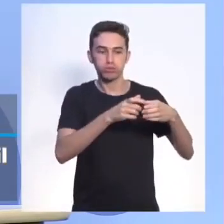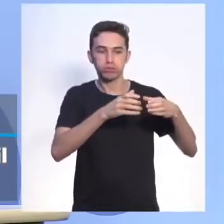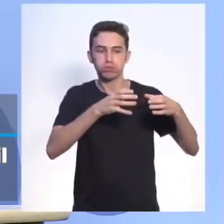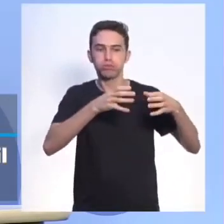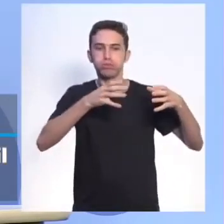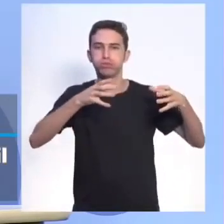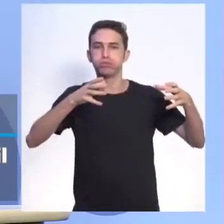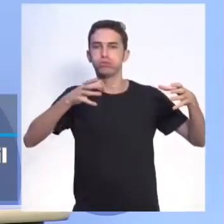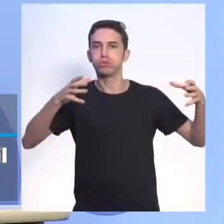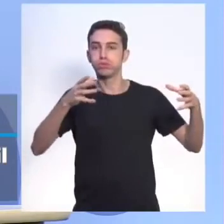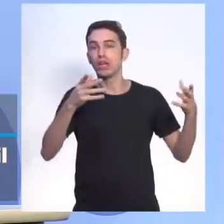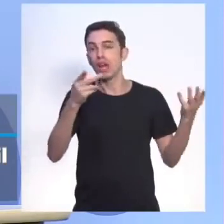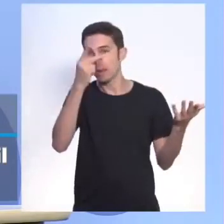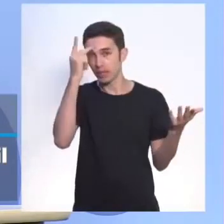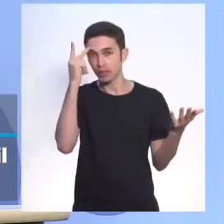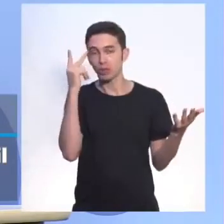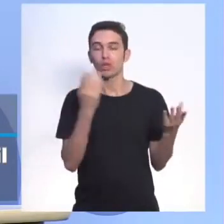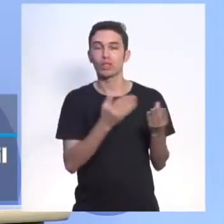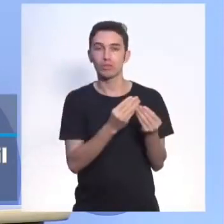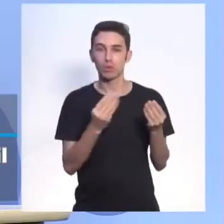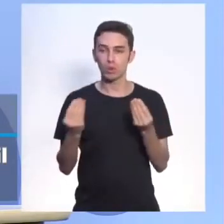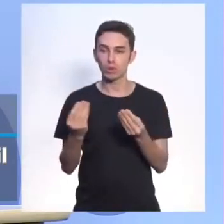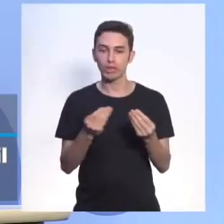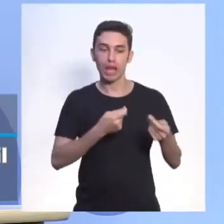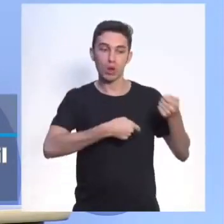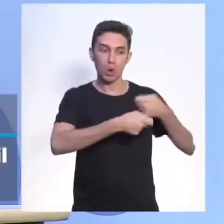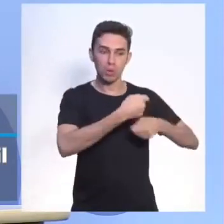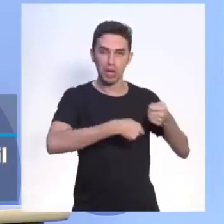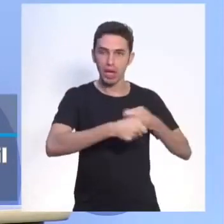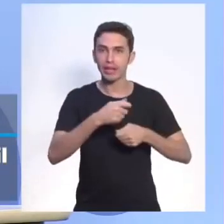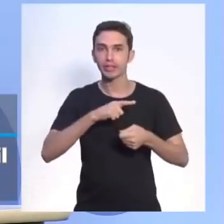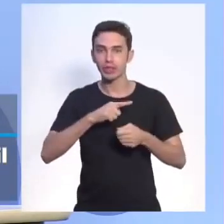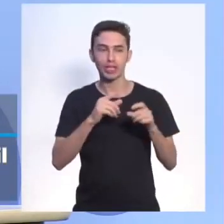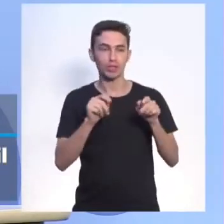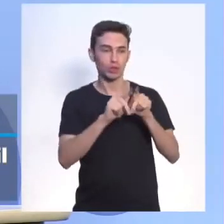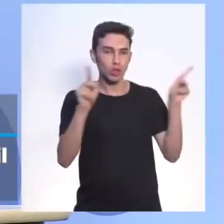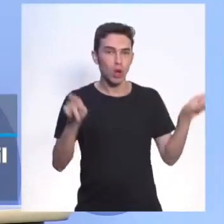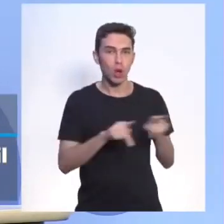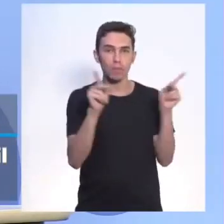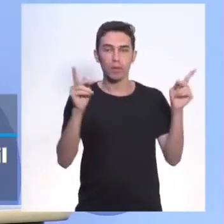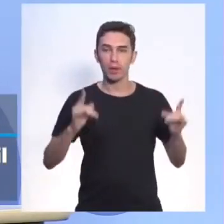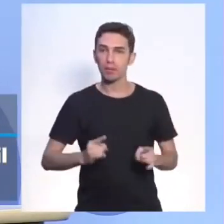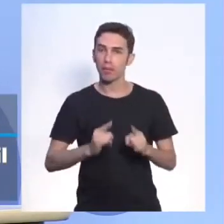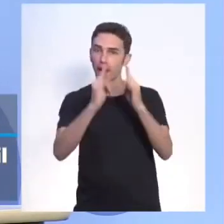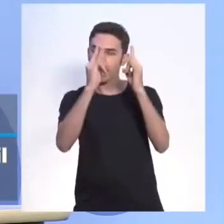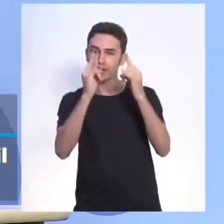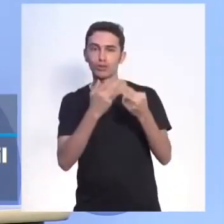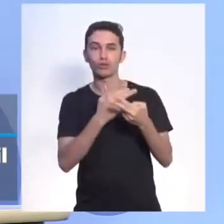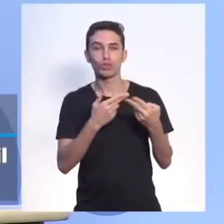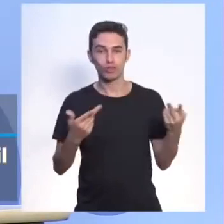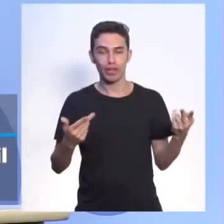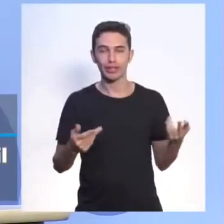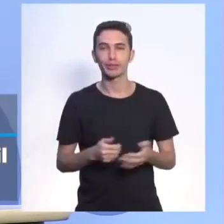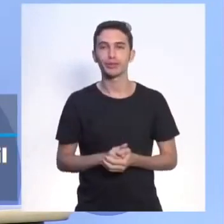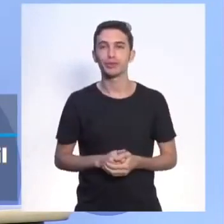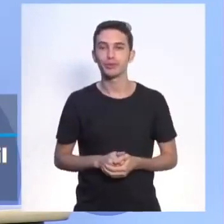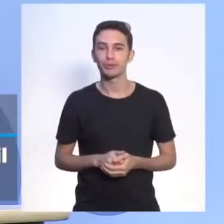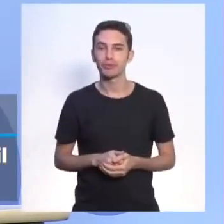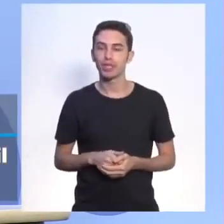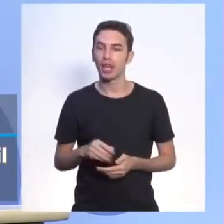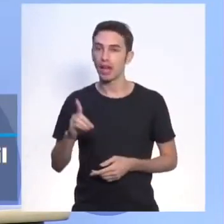cidade grande, possuindo grandes comércios, shoppings, prédios, etc.